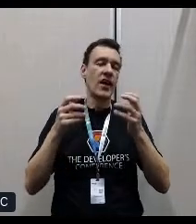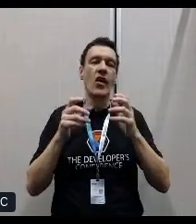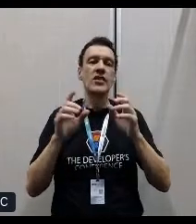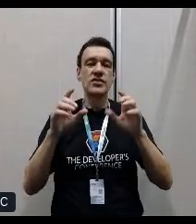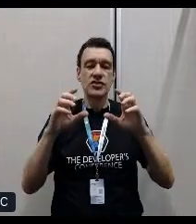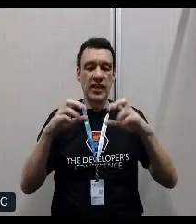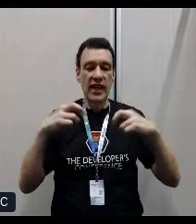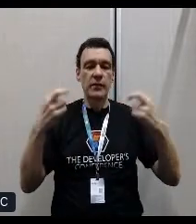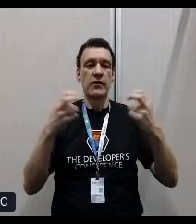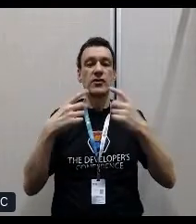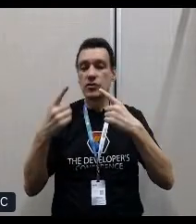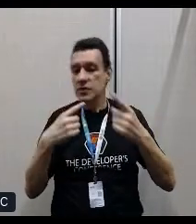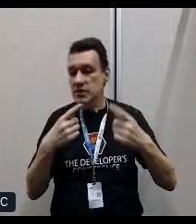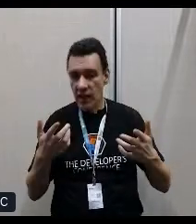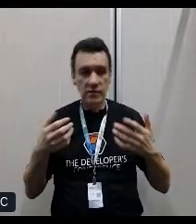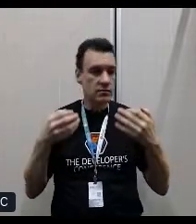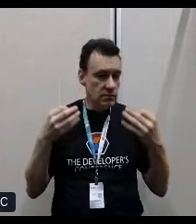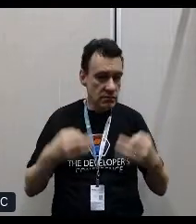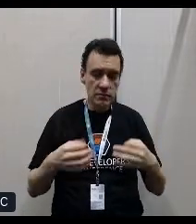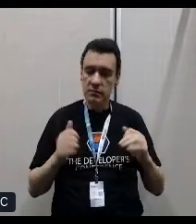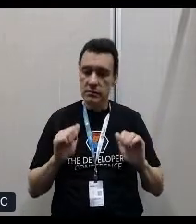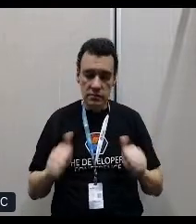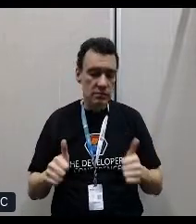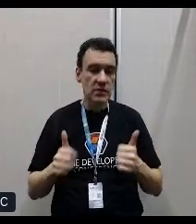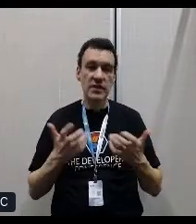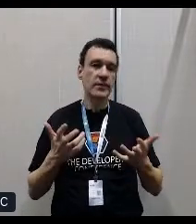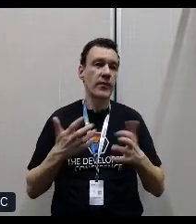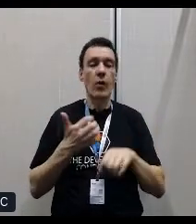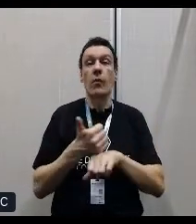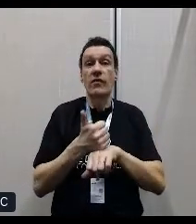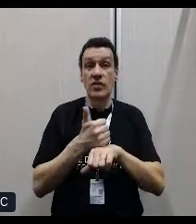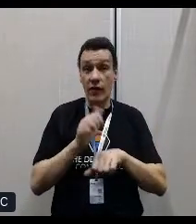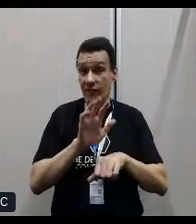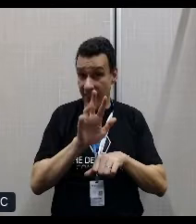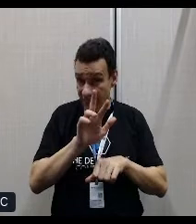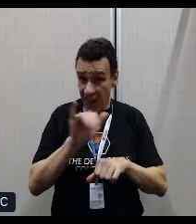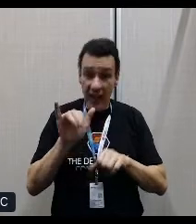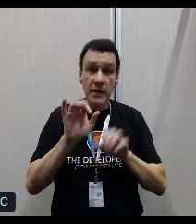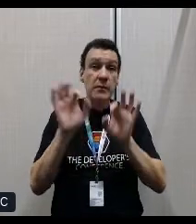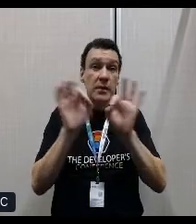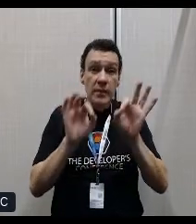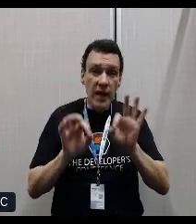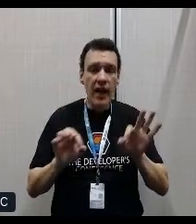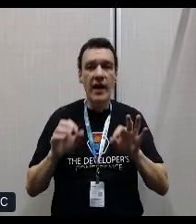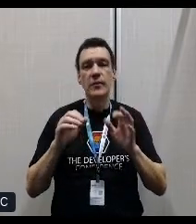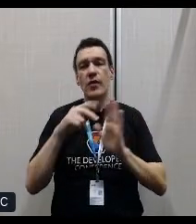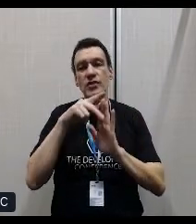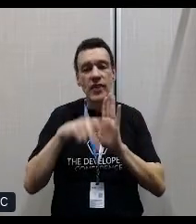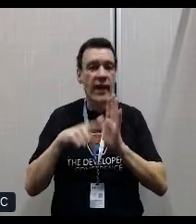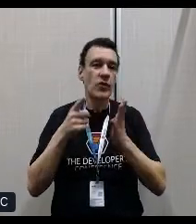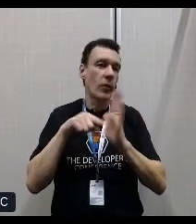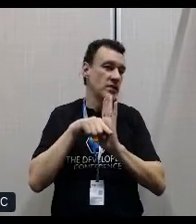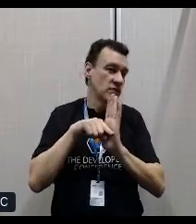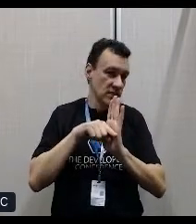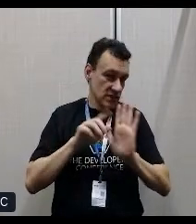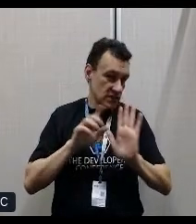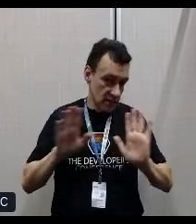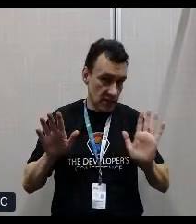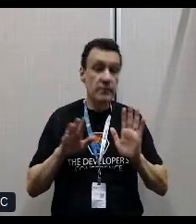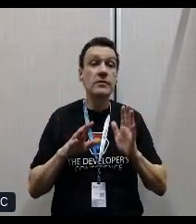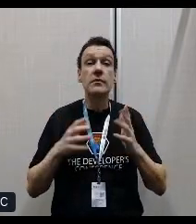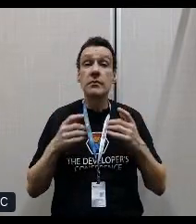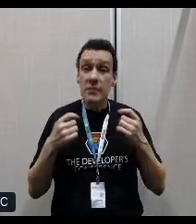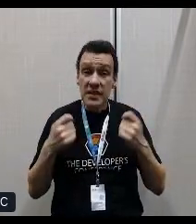for montar um projeto de um planejamento de pesquisa, ele tem que pensar, quero e